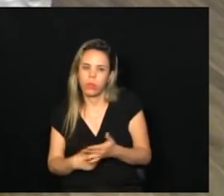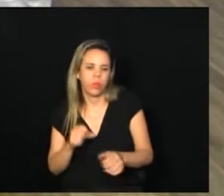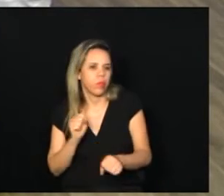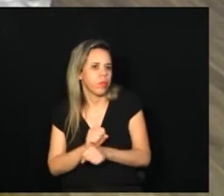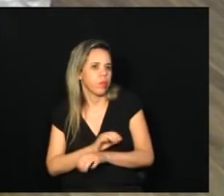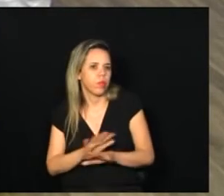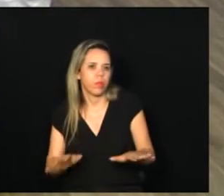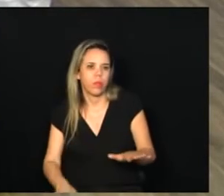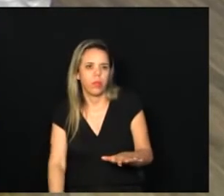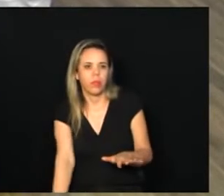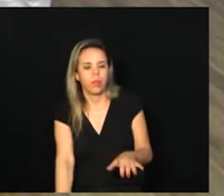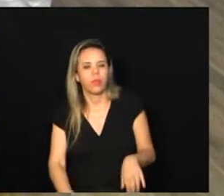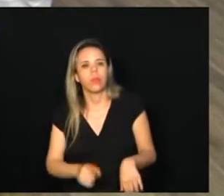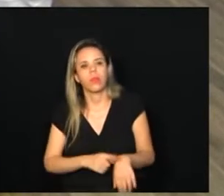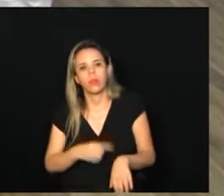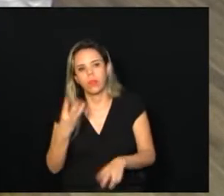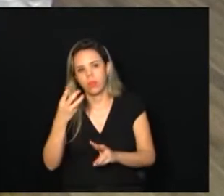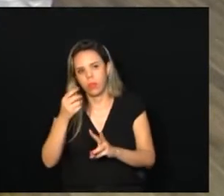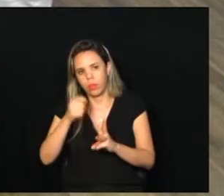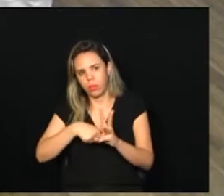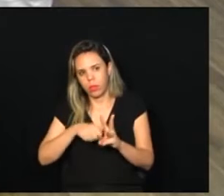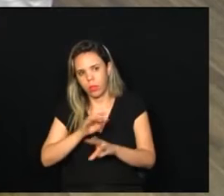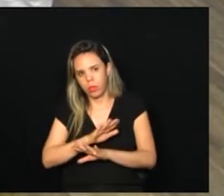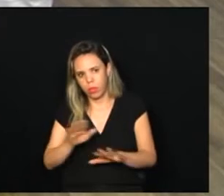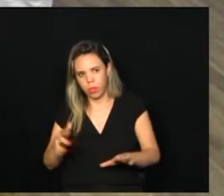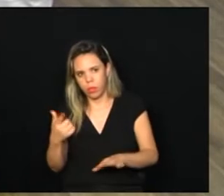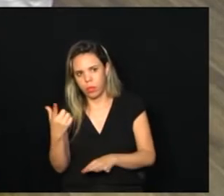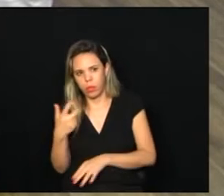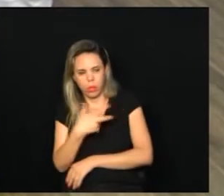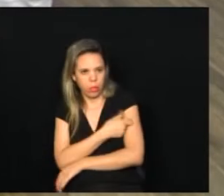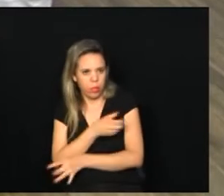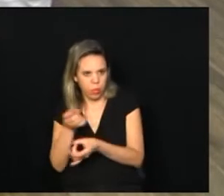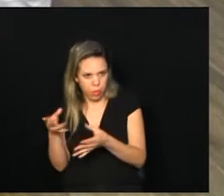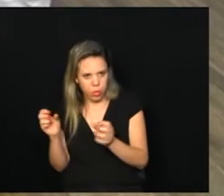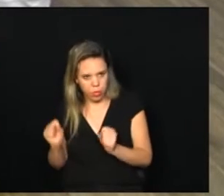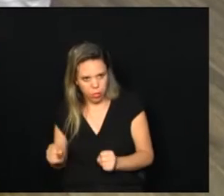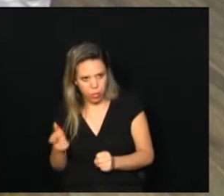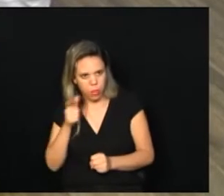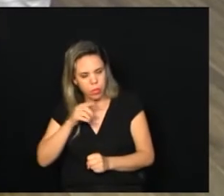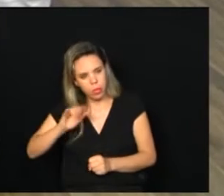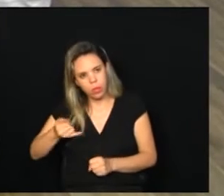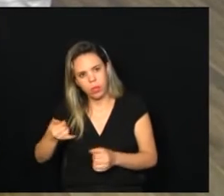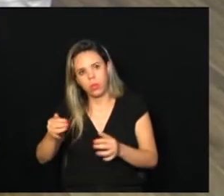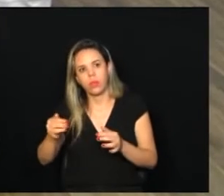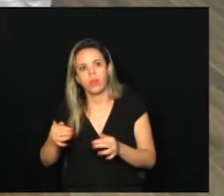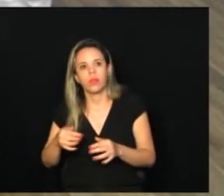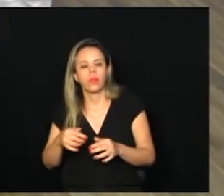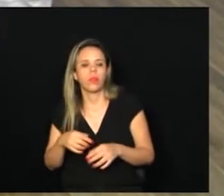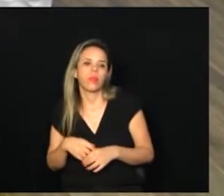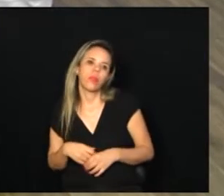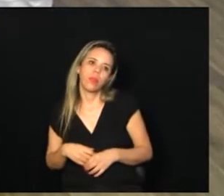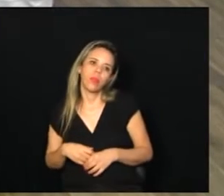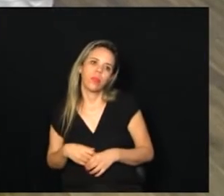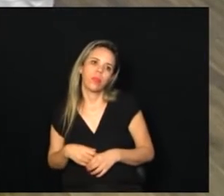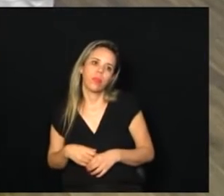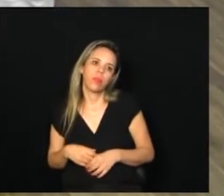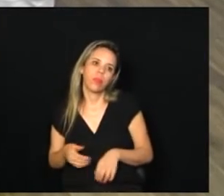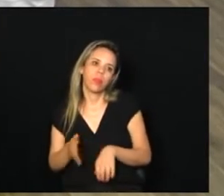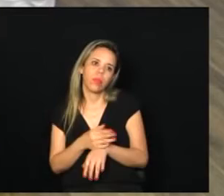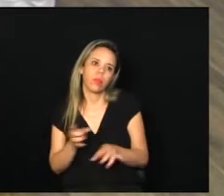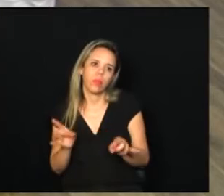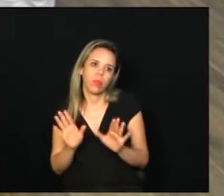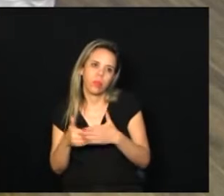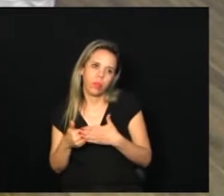mais aquele prazo de 3 meses. Então, é a dose sobrante no final do centro de saúde, um pouquinho antes